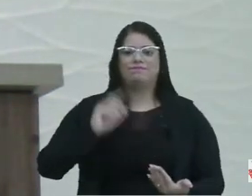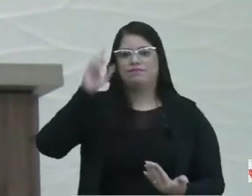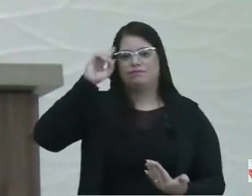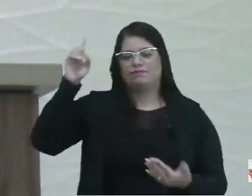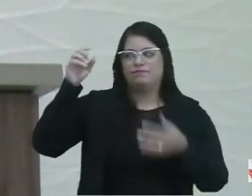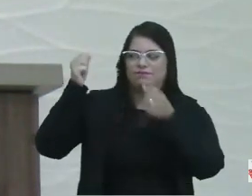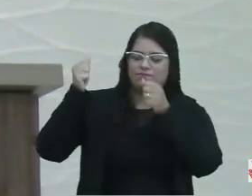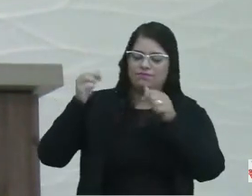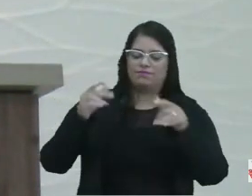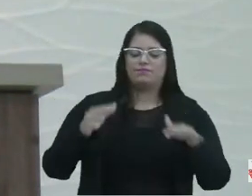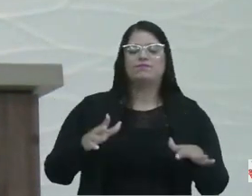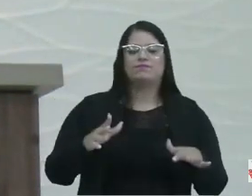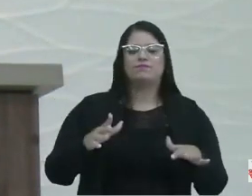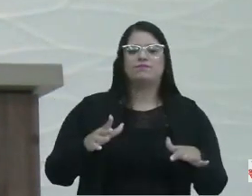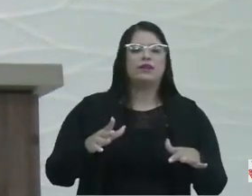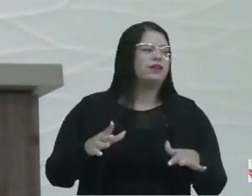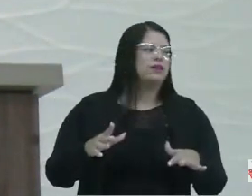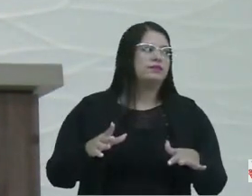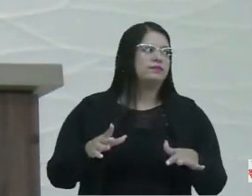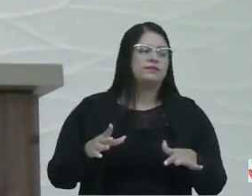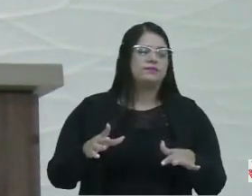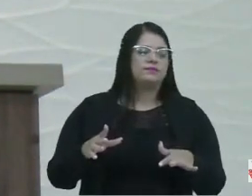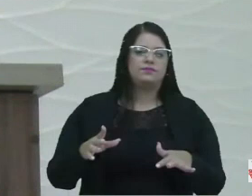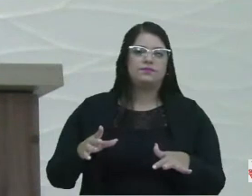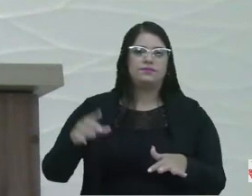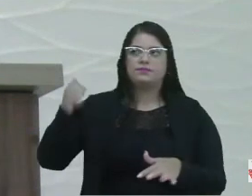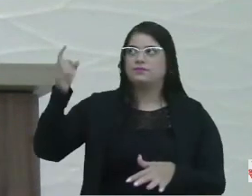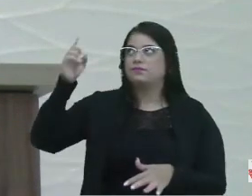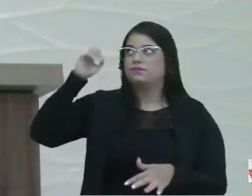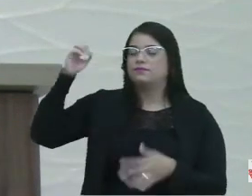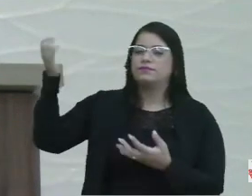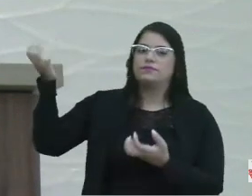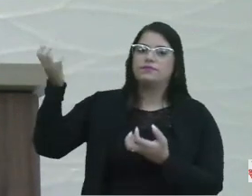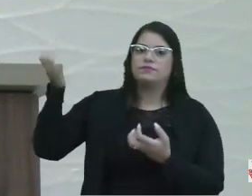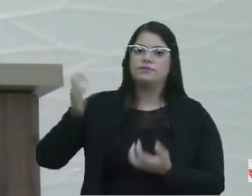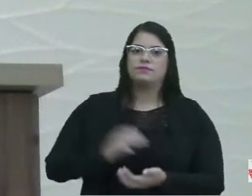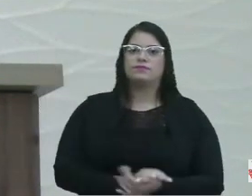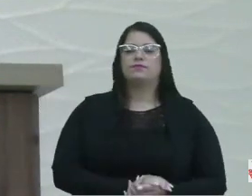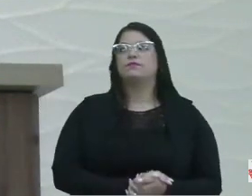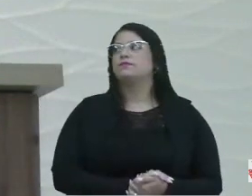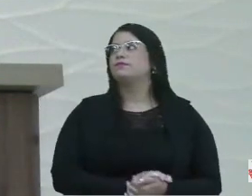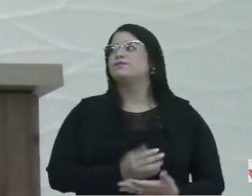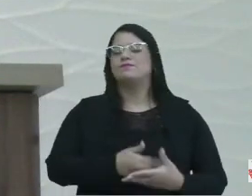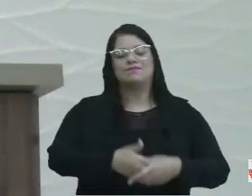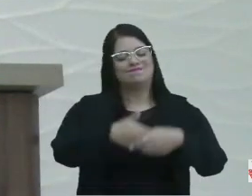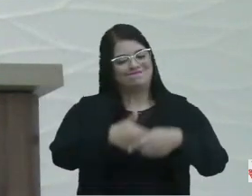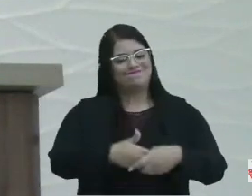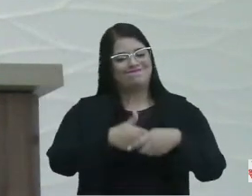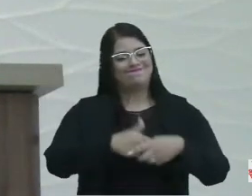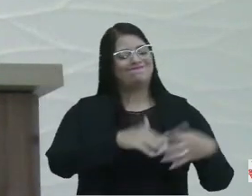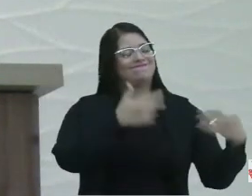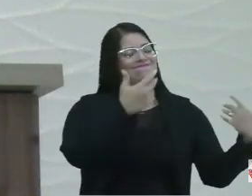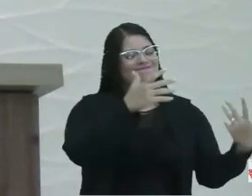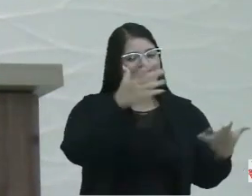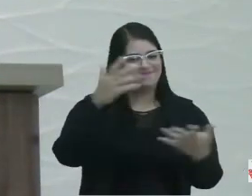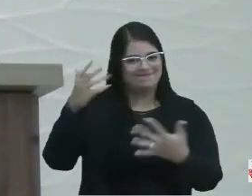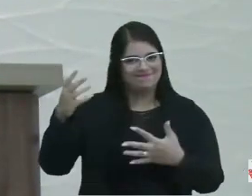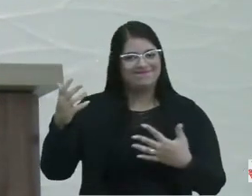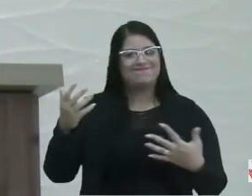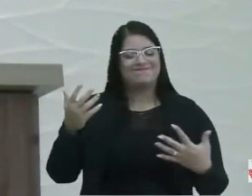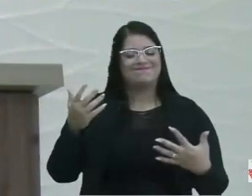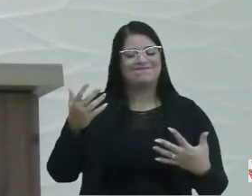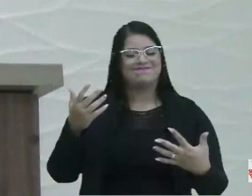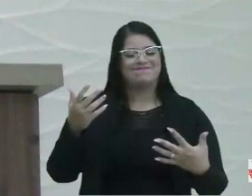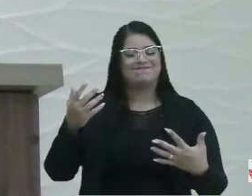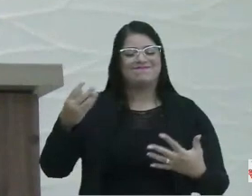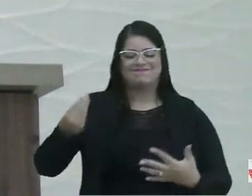abençoe e até a próxima, se Deus quiser. E saúdo vocês, parabéns mesmo de estarem aqui